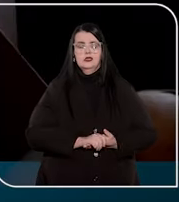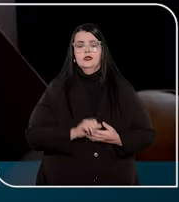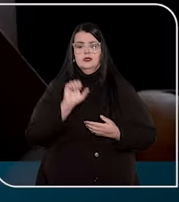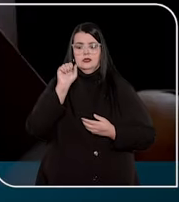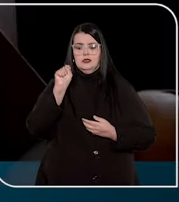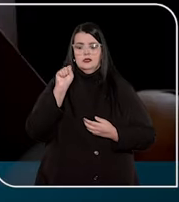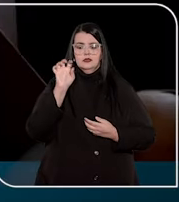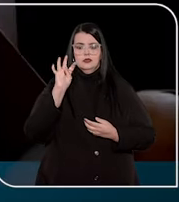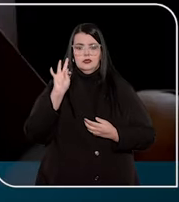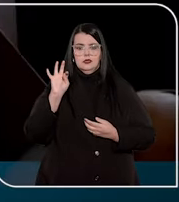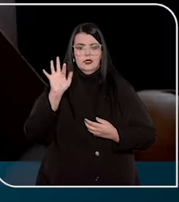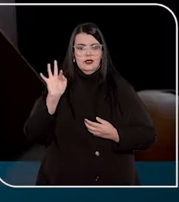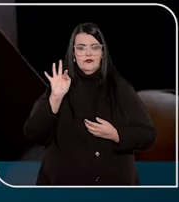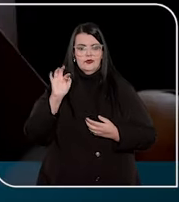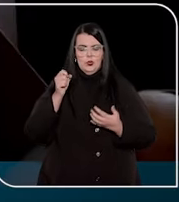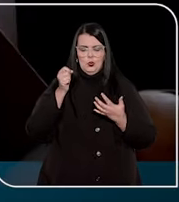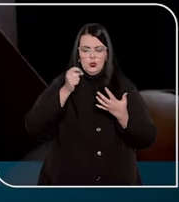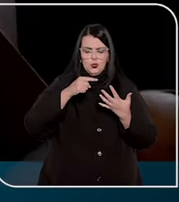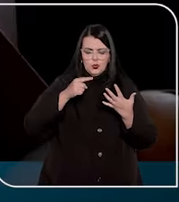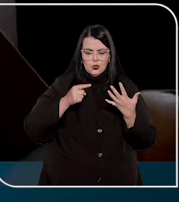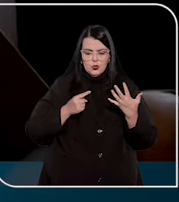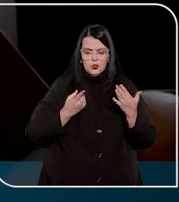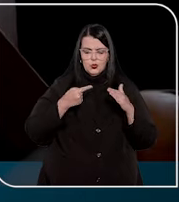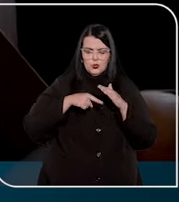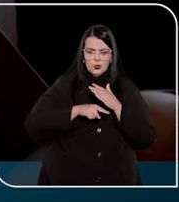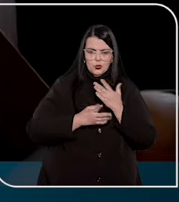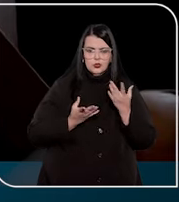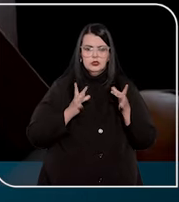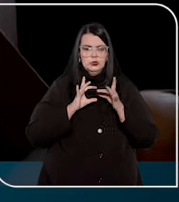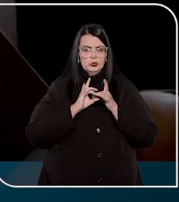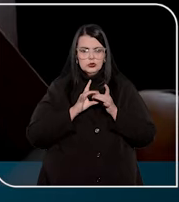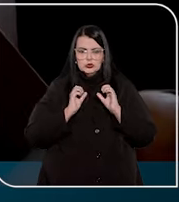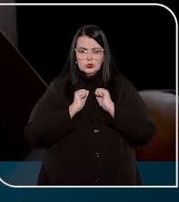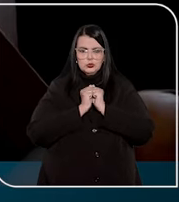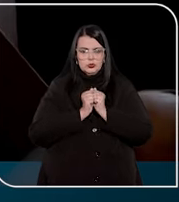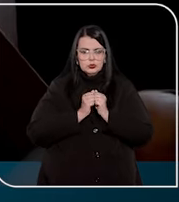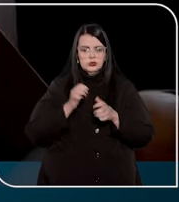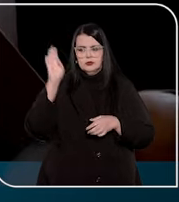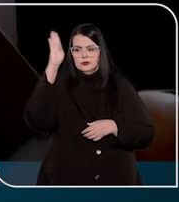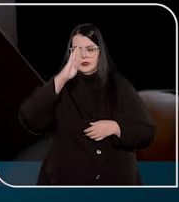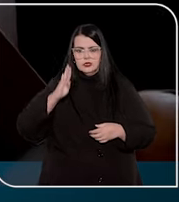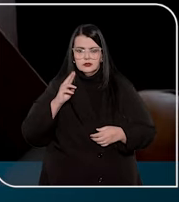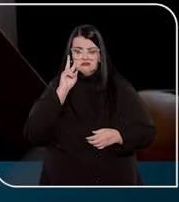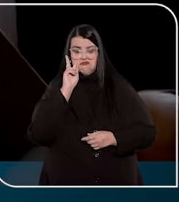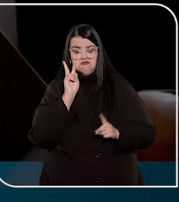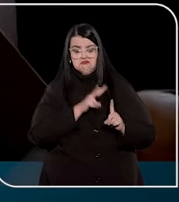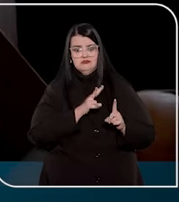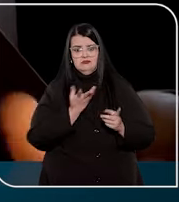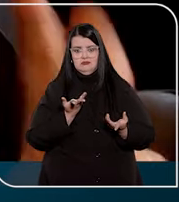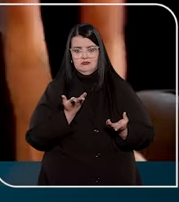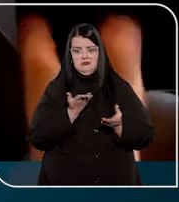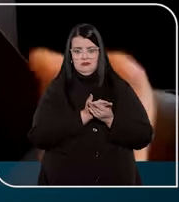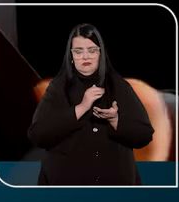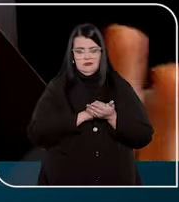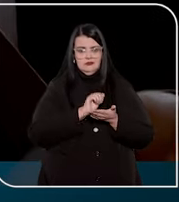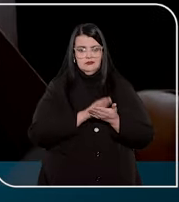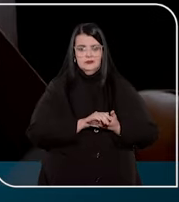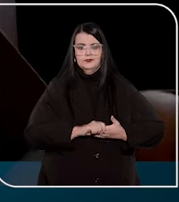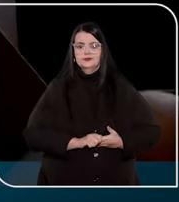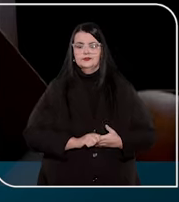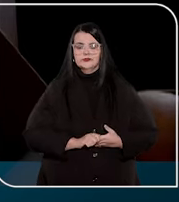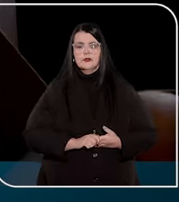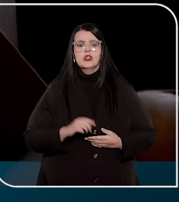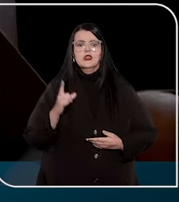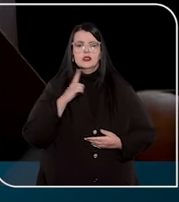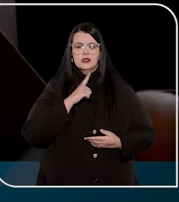Federal olhar todas as causas que todos os juízes e tribunais do Brasil olharam. Então, lá naquela chamada